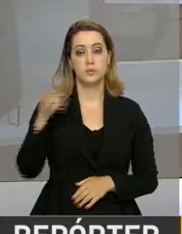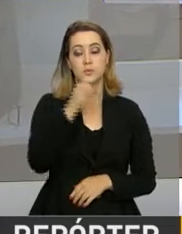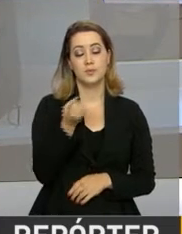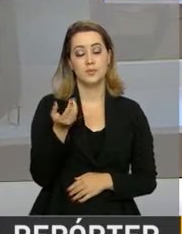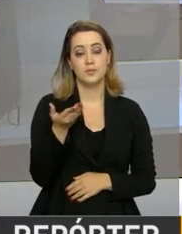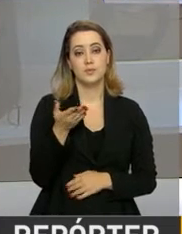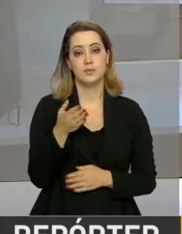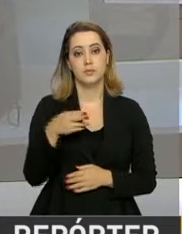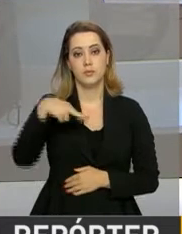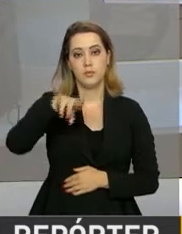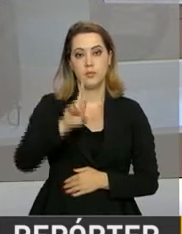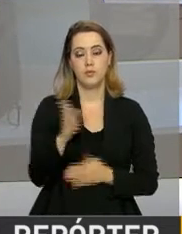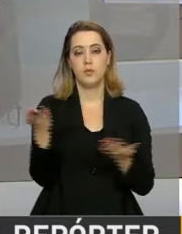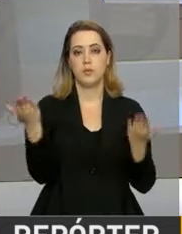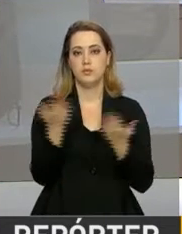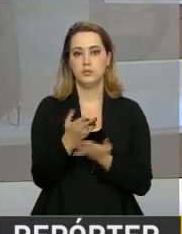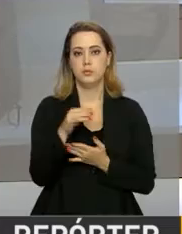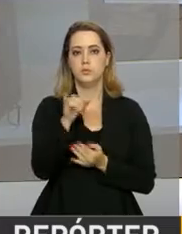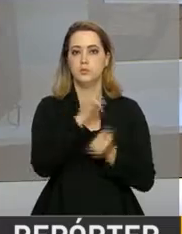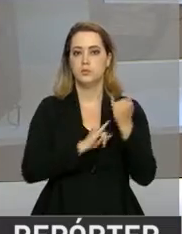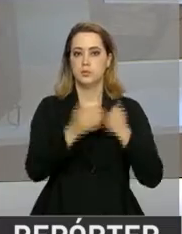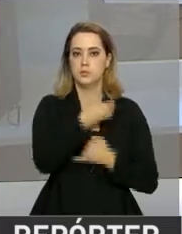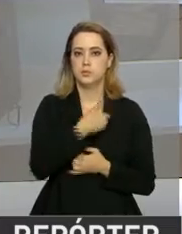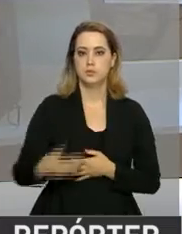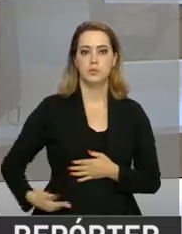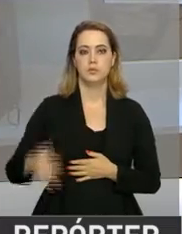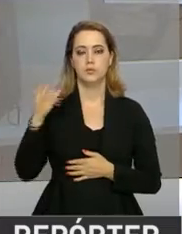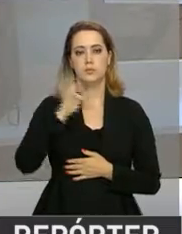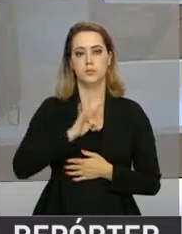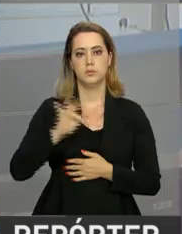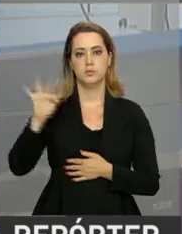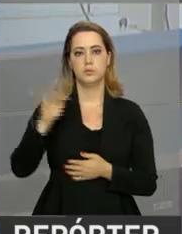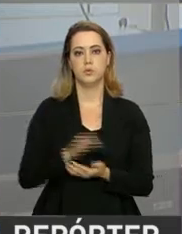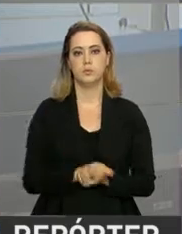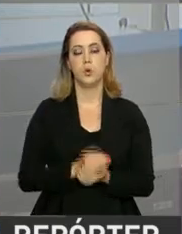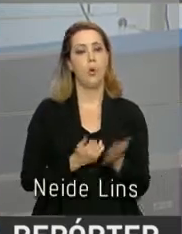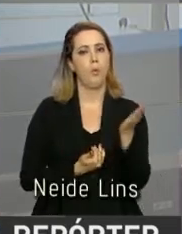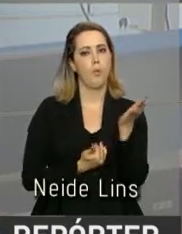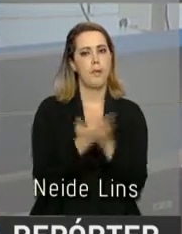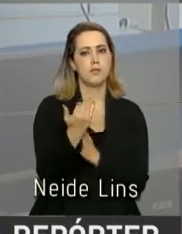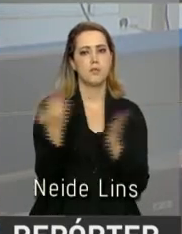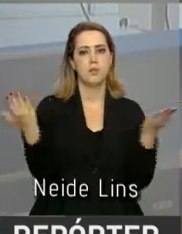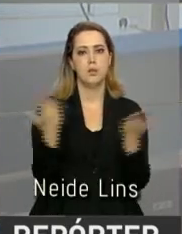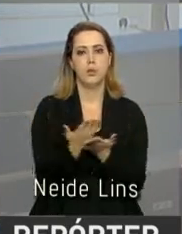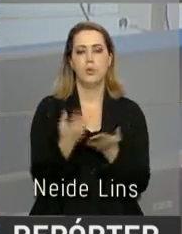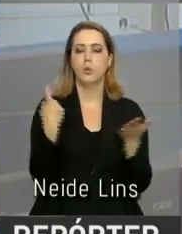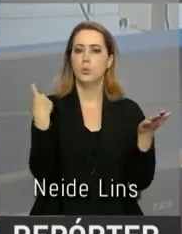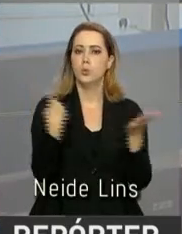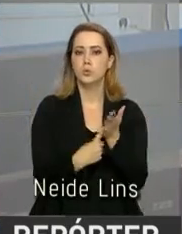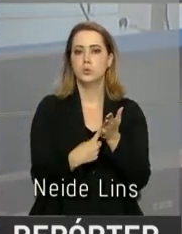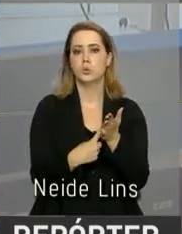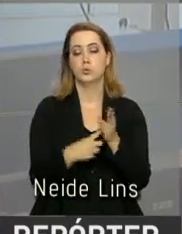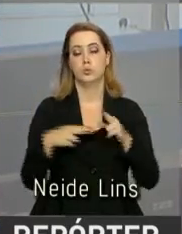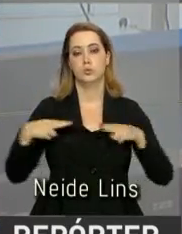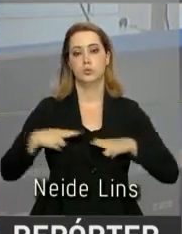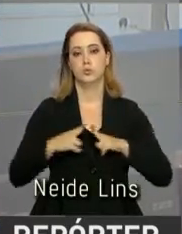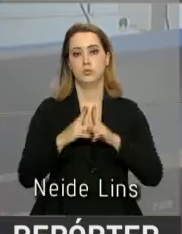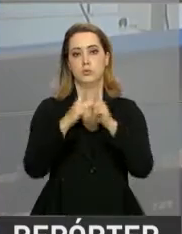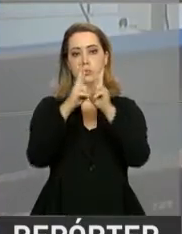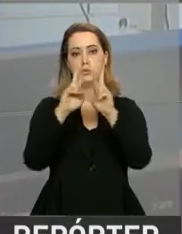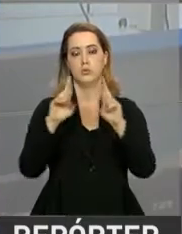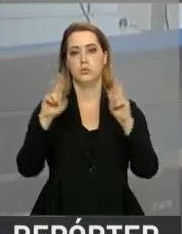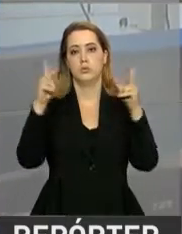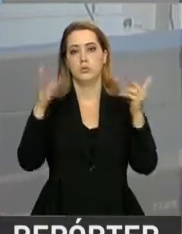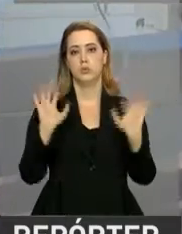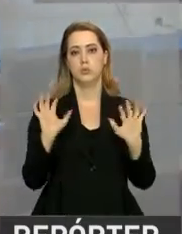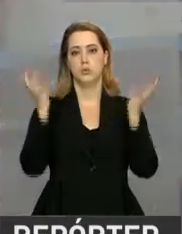Olá, o repórter NBR está de volta com as notícias do governo federal. Entra em vigor hoje o Acordo de Paris sobre mudanças climáticas e